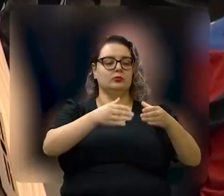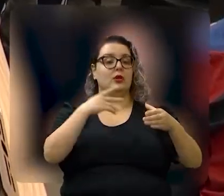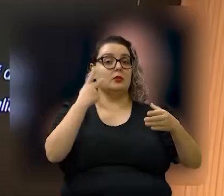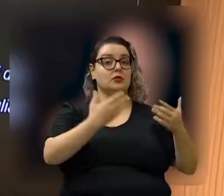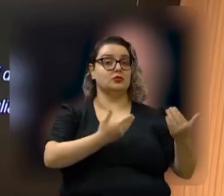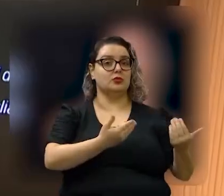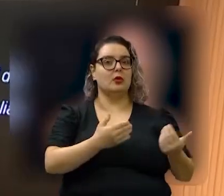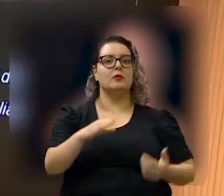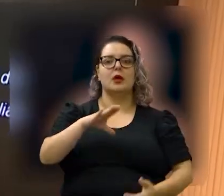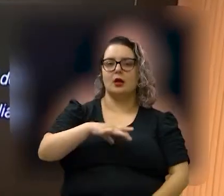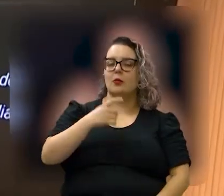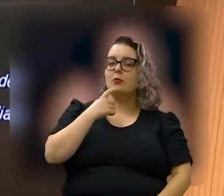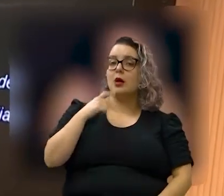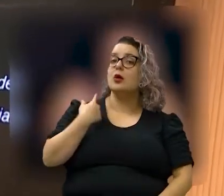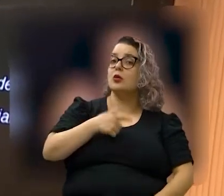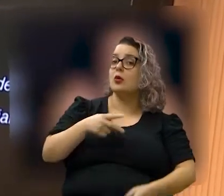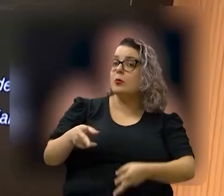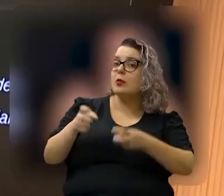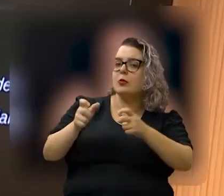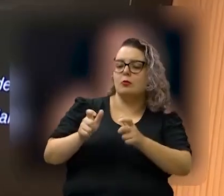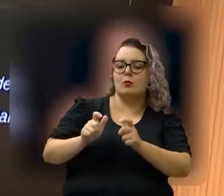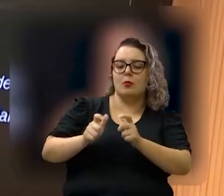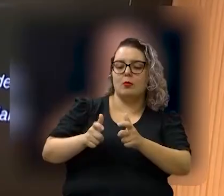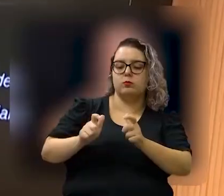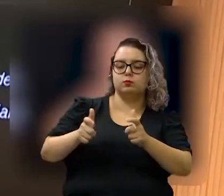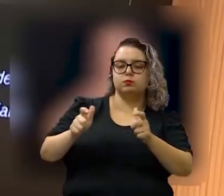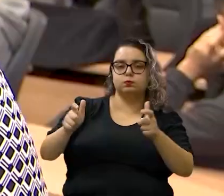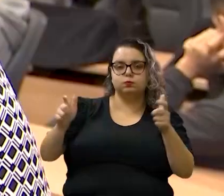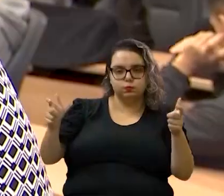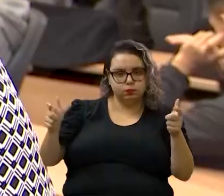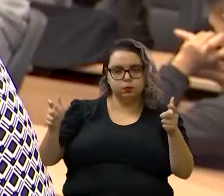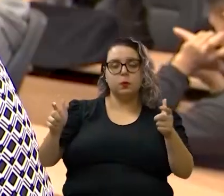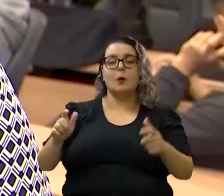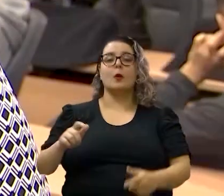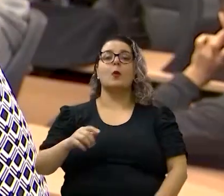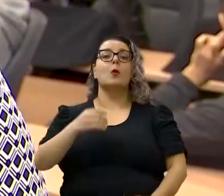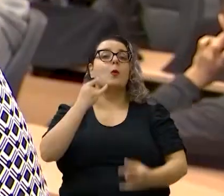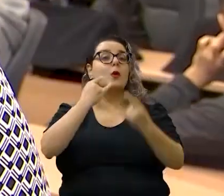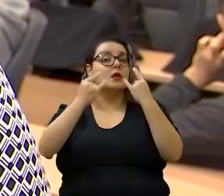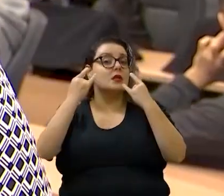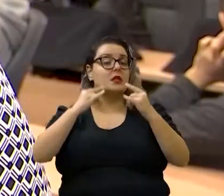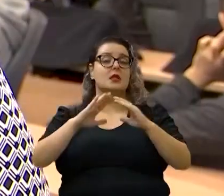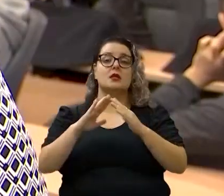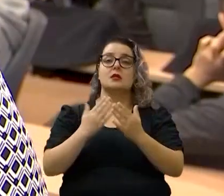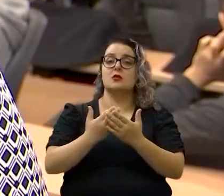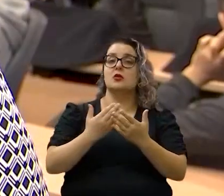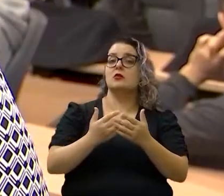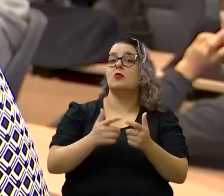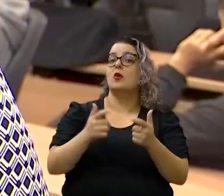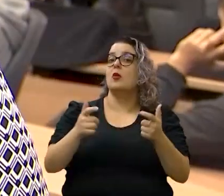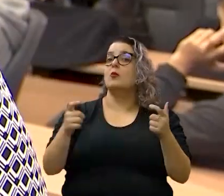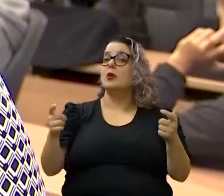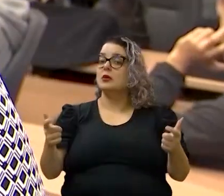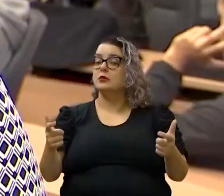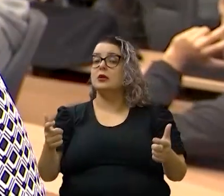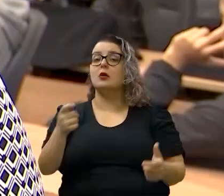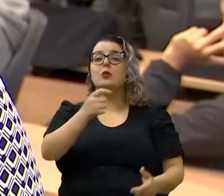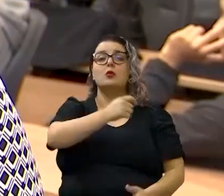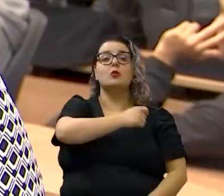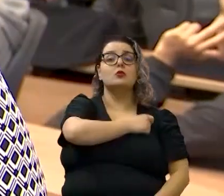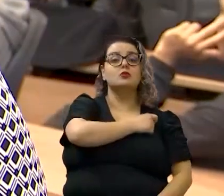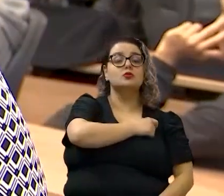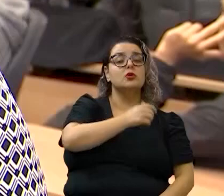em Campinas a gente percebe que o Parlamento só vem crescendo né o interesse das escolas vem aumentando